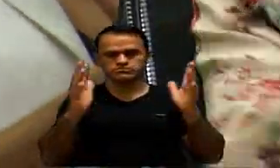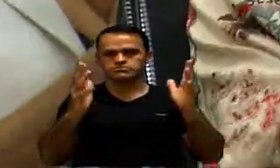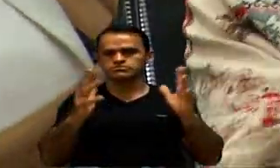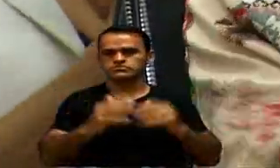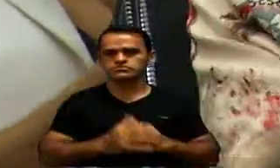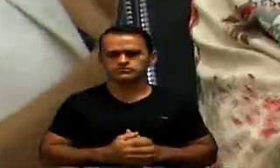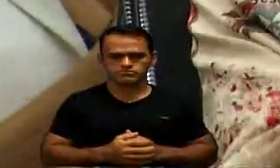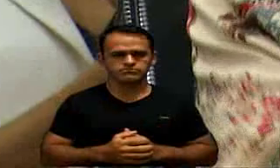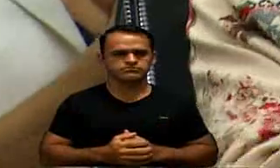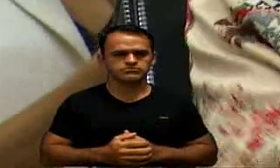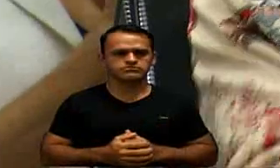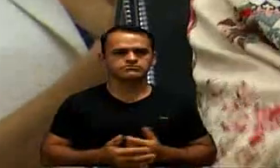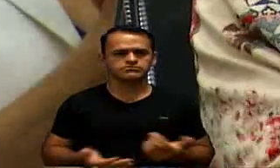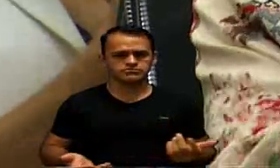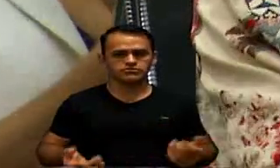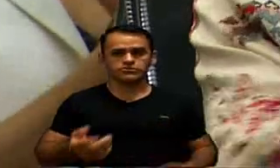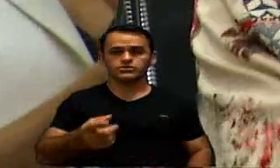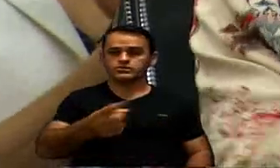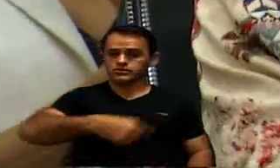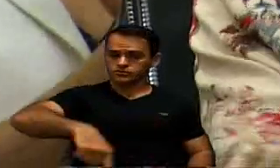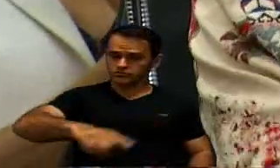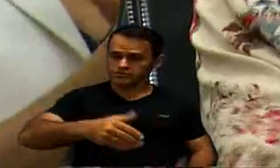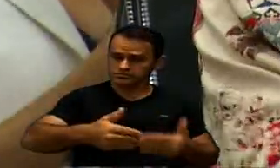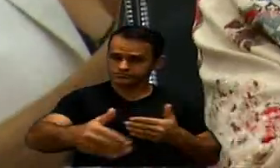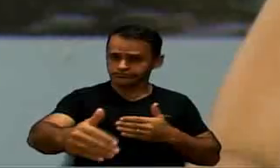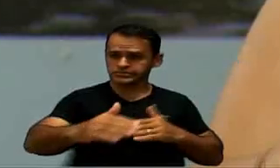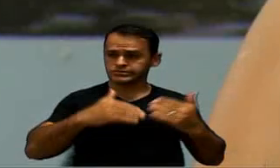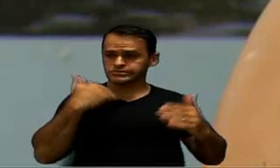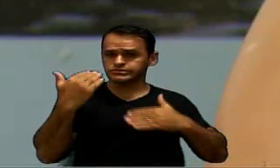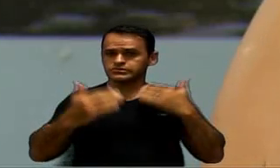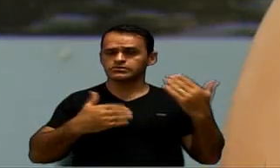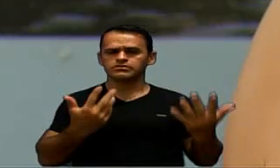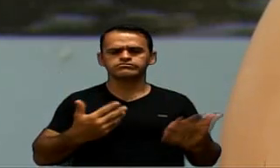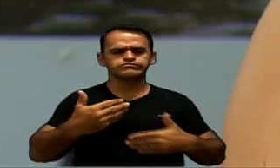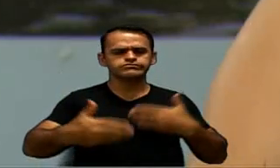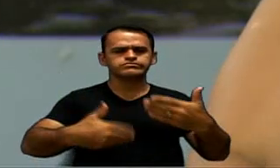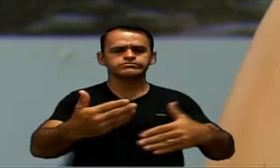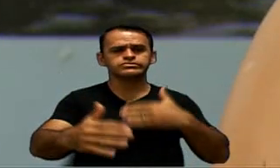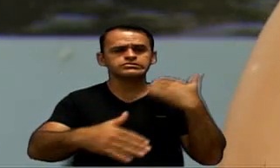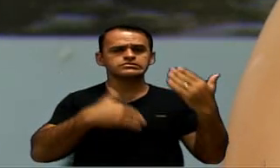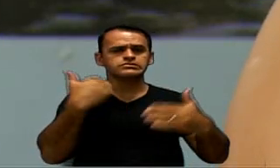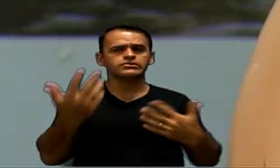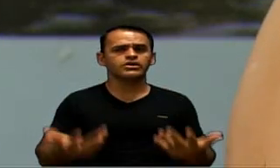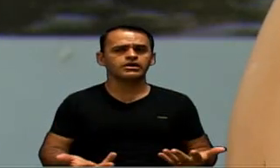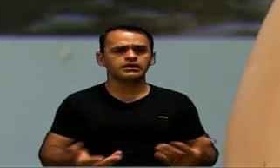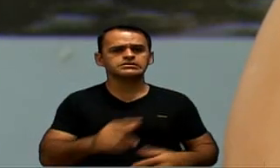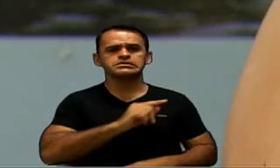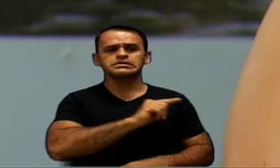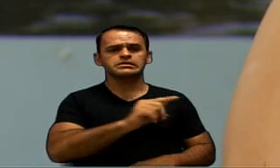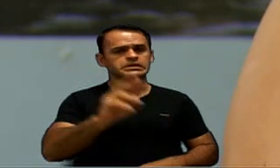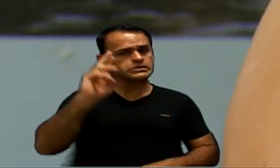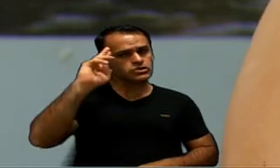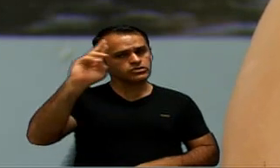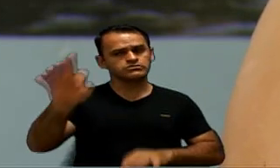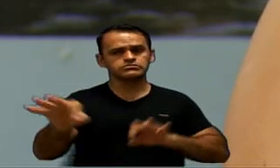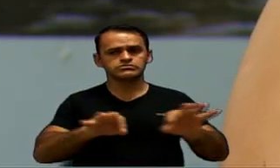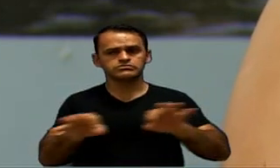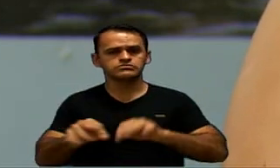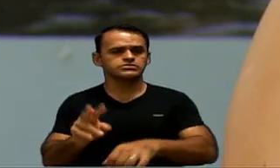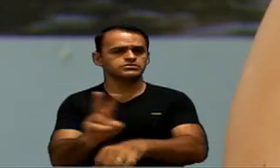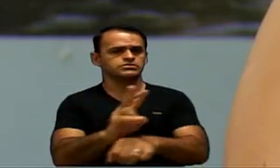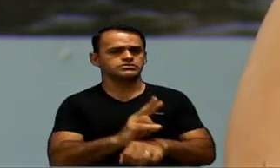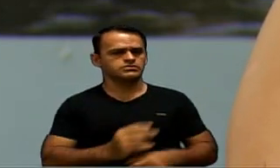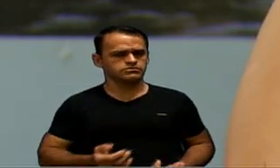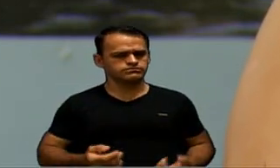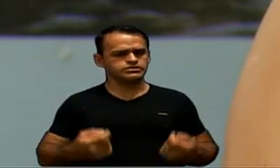Porque a gente não vive para sempre, a gente vai morrer. E a hora que a gente morrer, quem vai fazer isso? Nós temos que